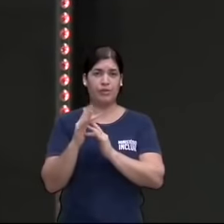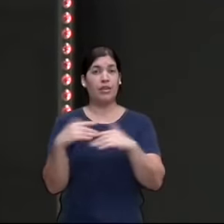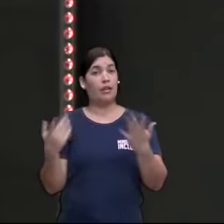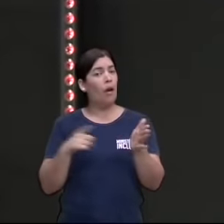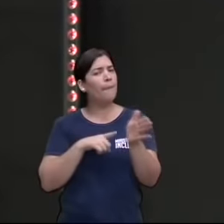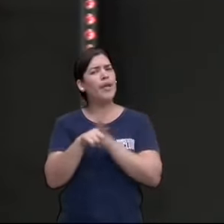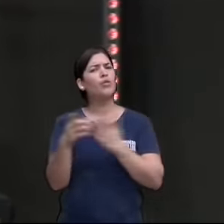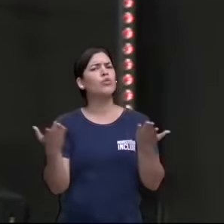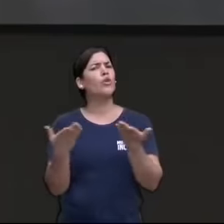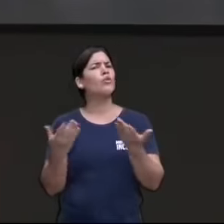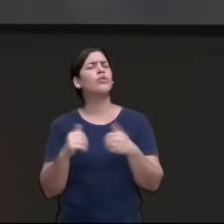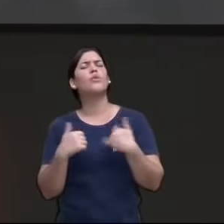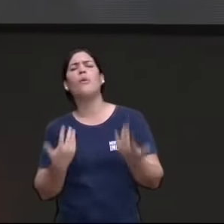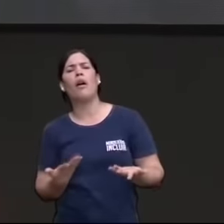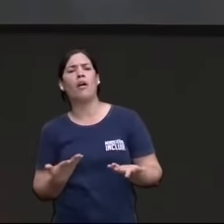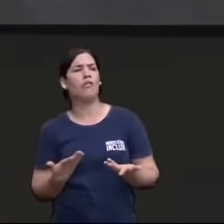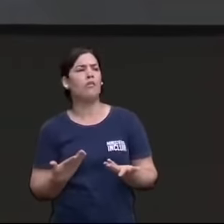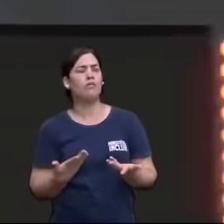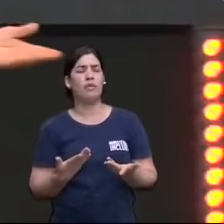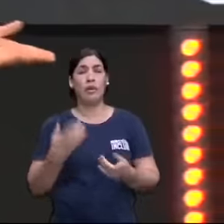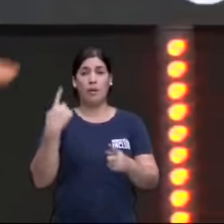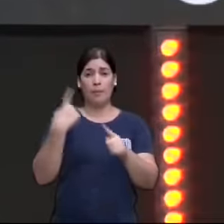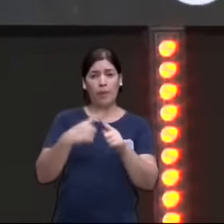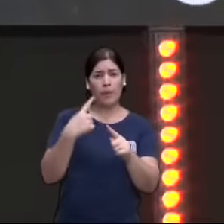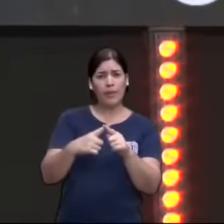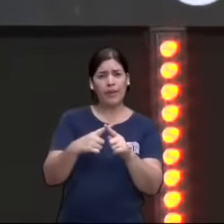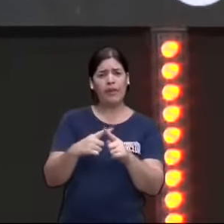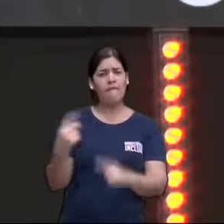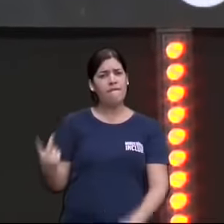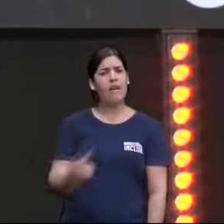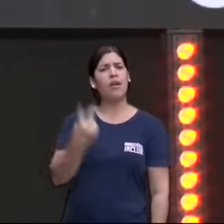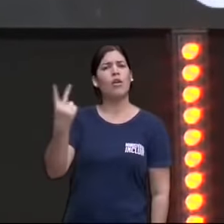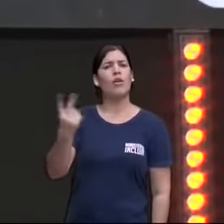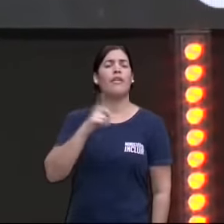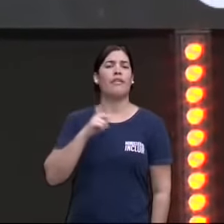essa: por que que tem valor? Por que que Jesus morreu?